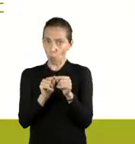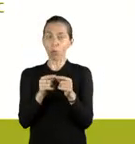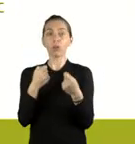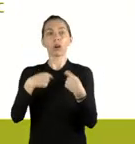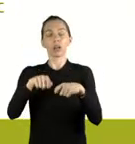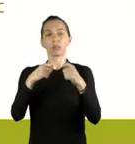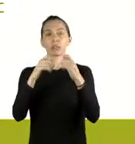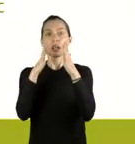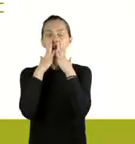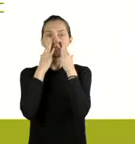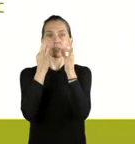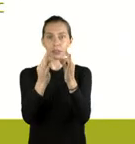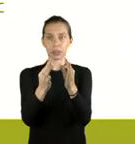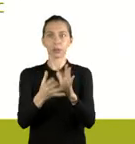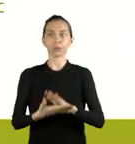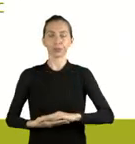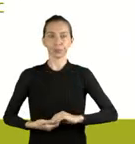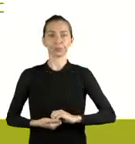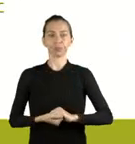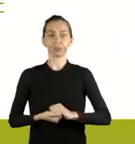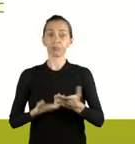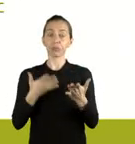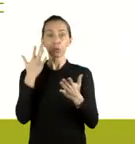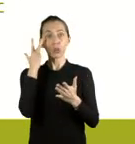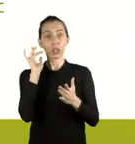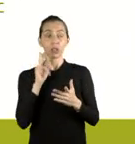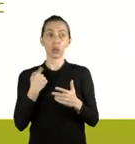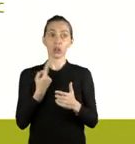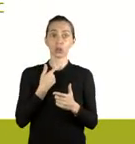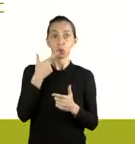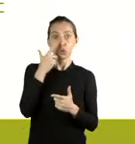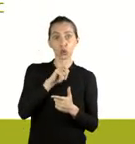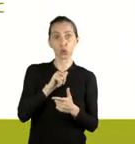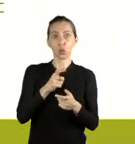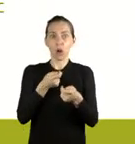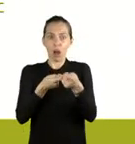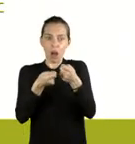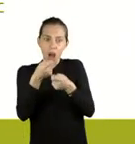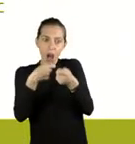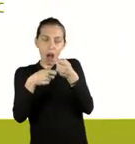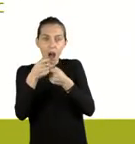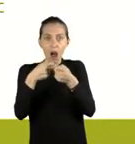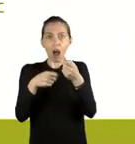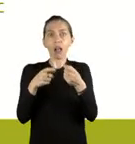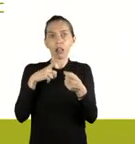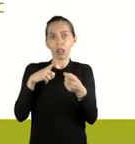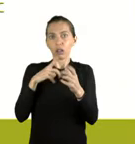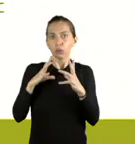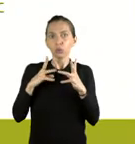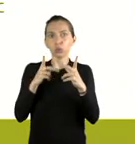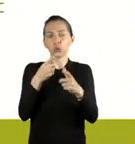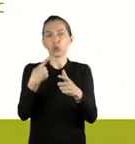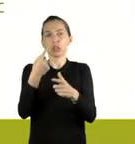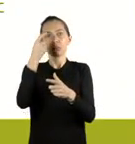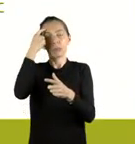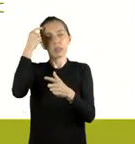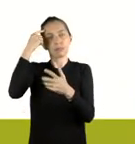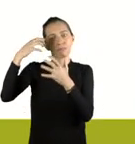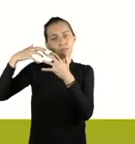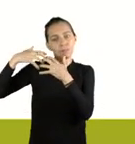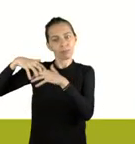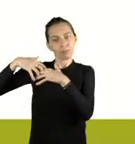talvez consumo baixo, não sei se a gente vai conseguir controlar a inflação, então tem tudo isso que a gente tá pensando. Tá?